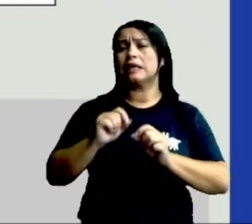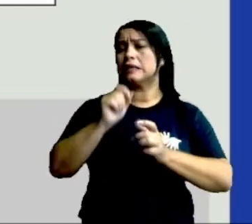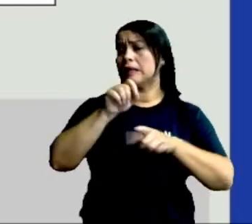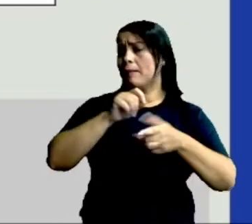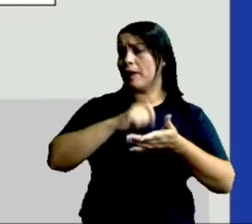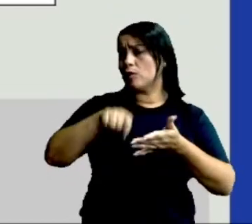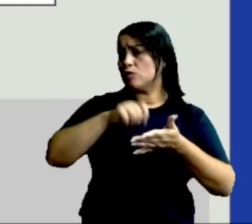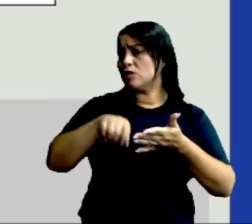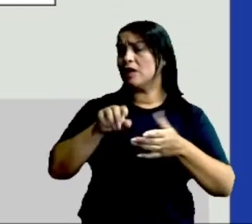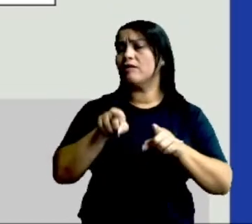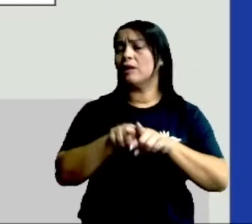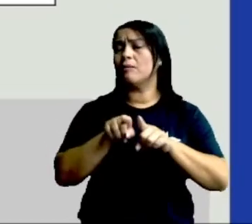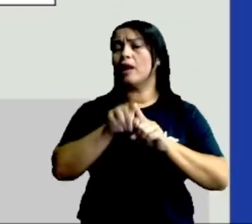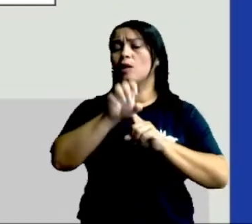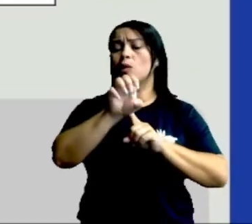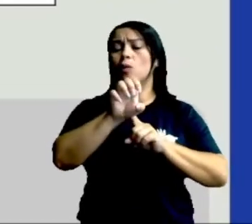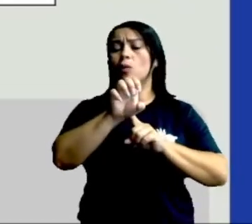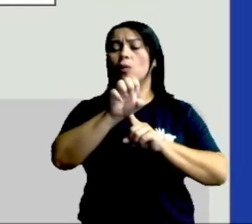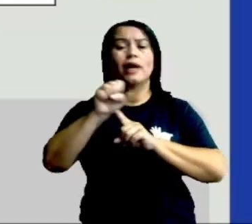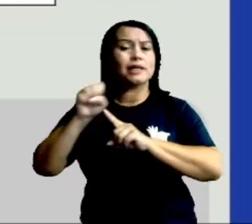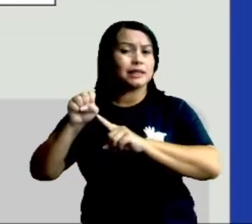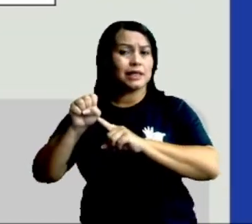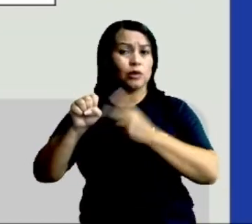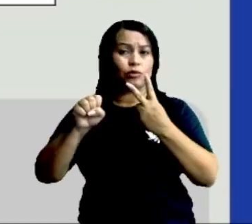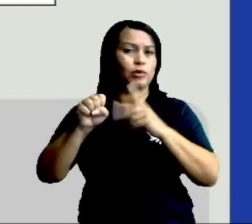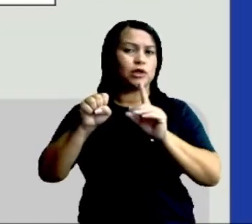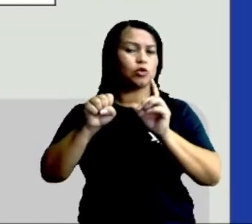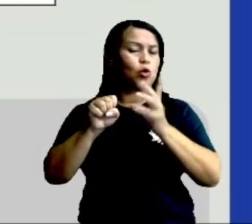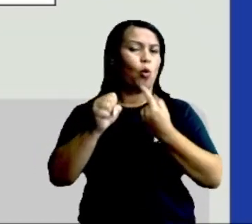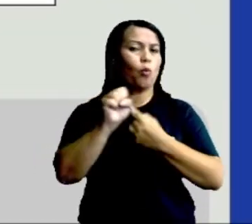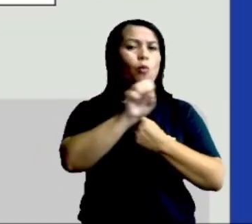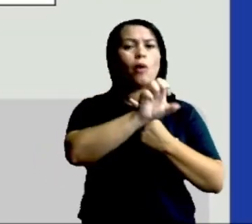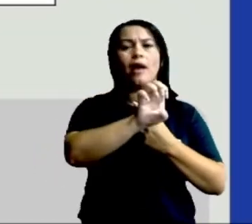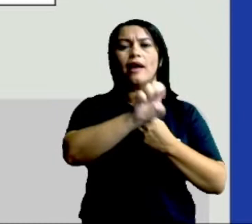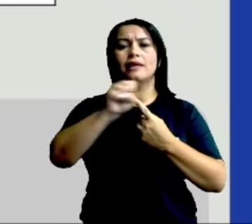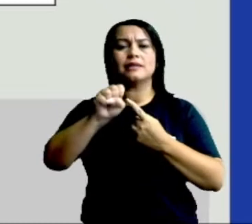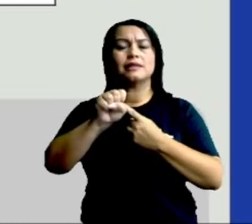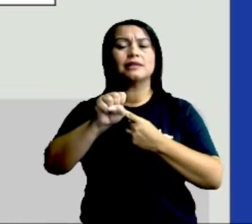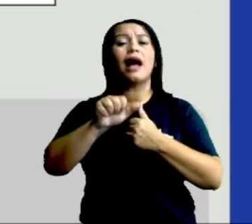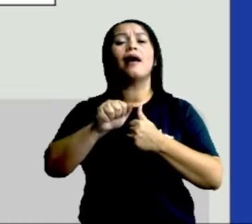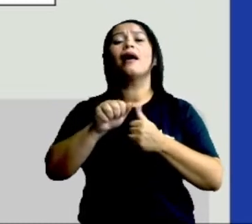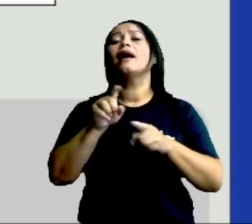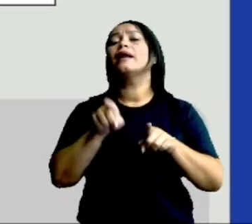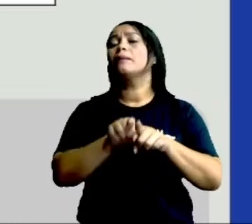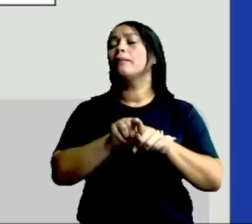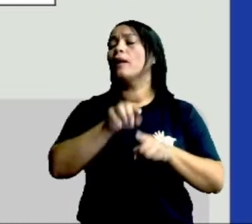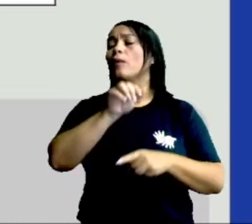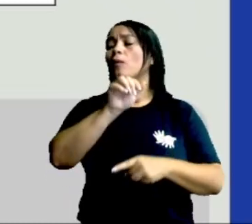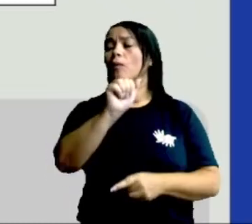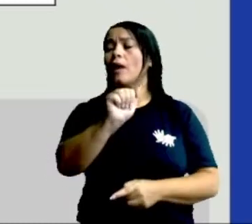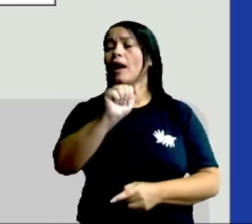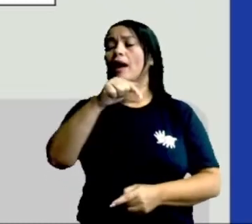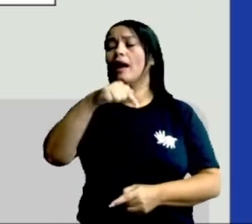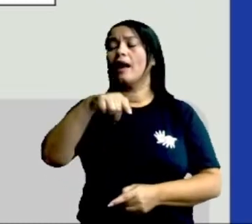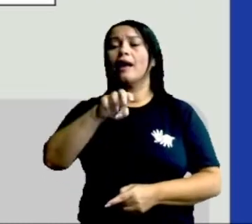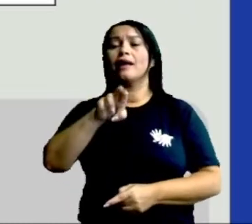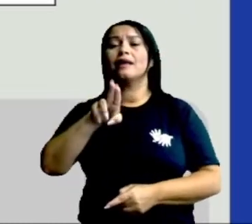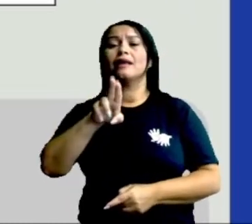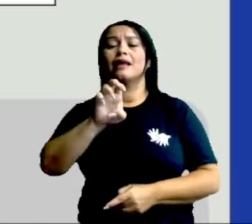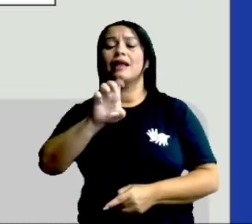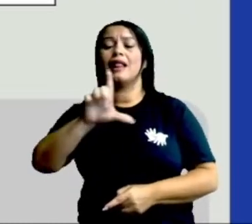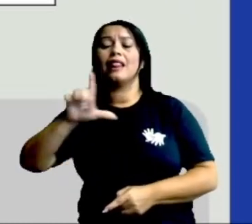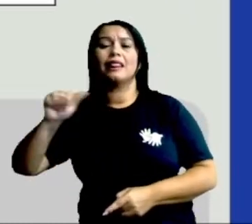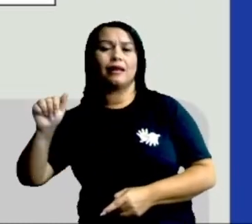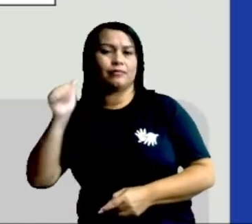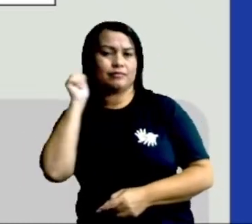escreve o esse com 2 S's e o aquela a gente escreve com 2 L's. E aí, quando ele vai para